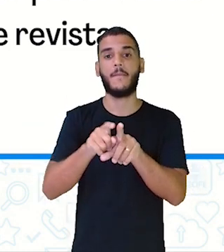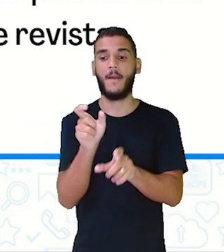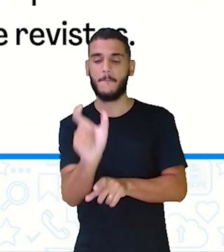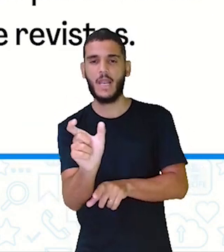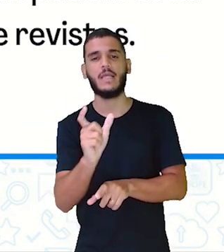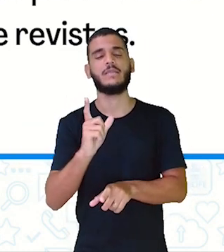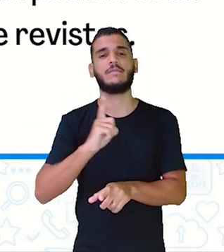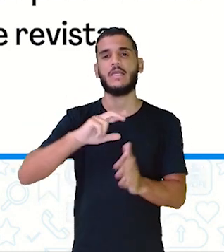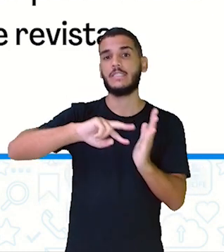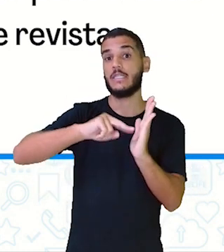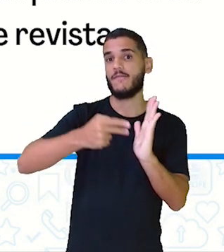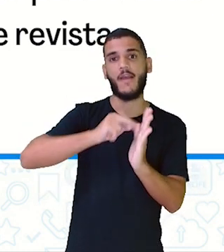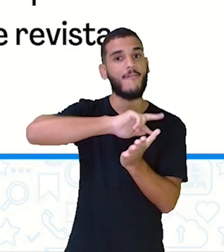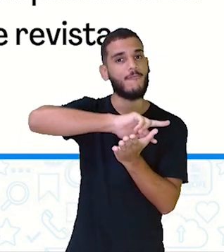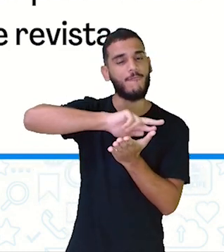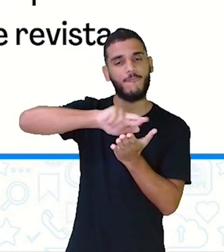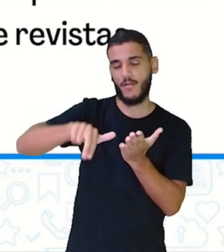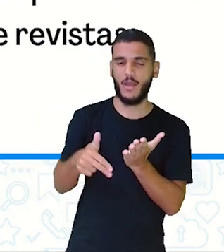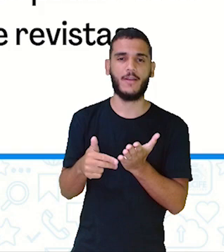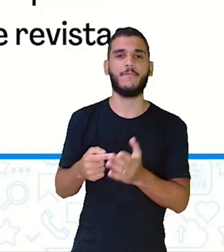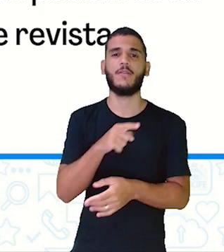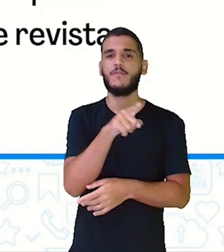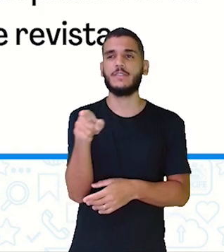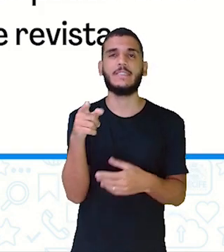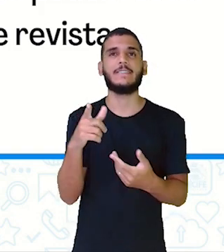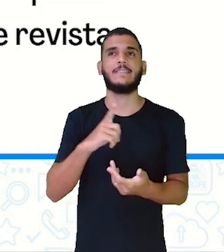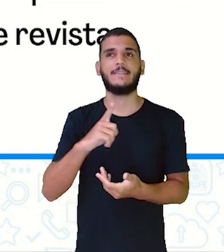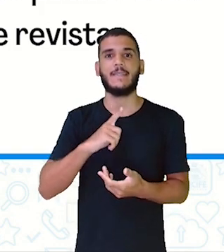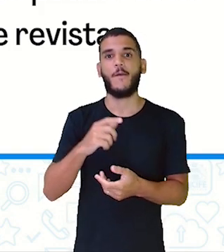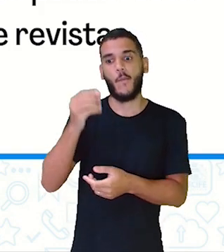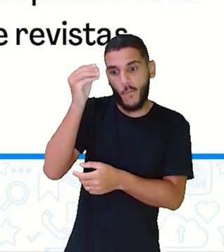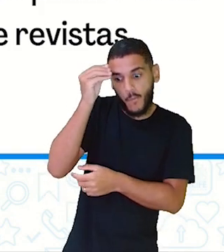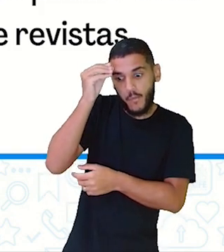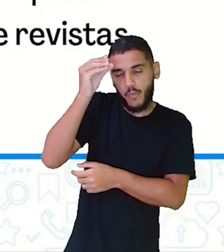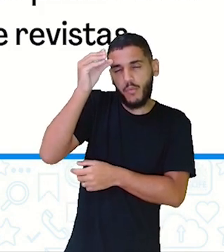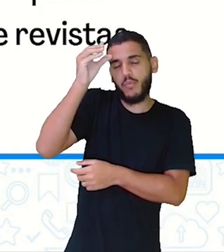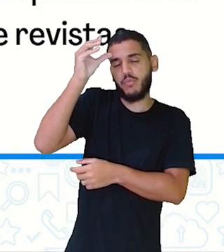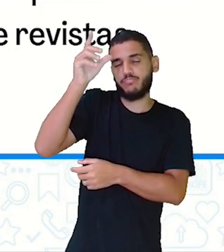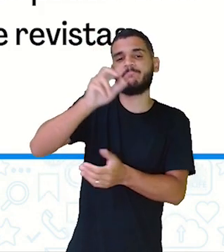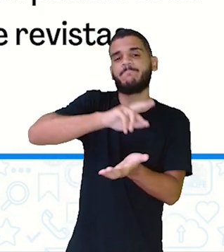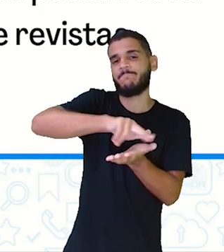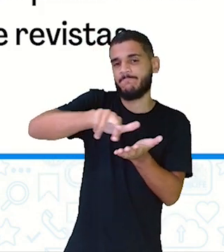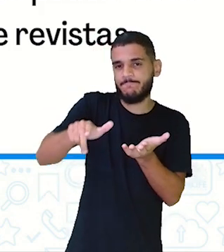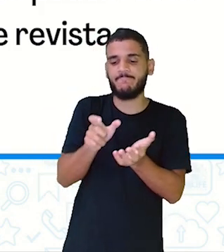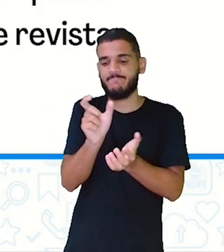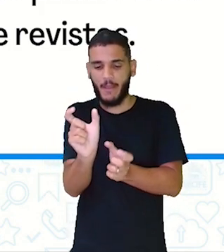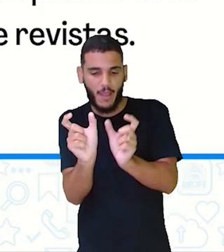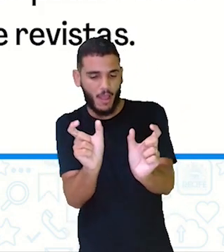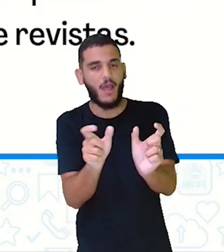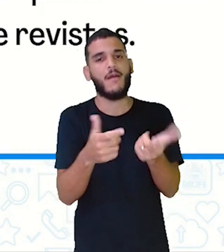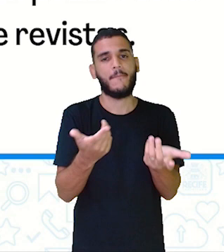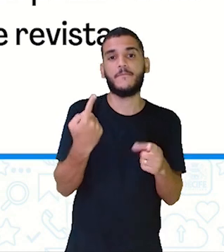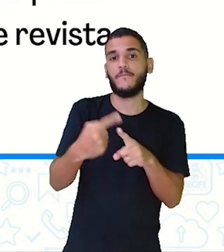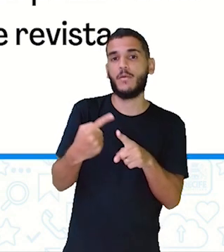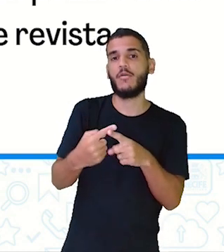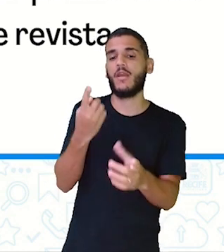de significados e exemplos. Você vai ampliar aí o seu conhecimento das palavras. Os verbetes são encontrados